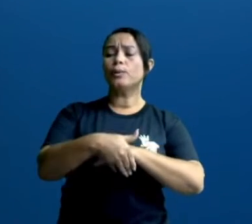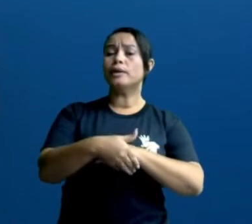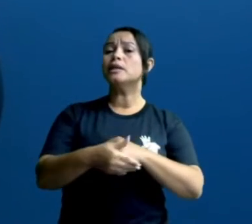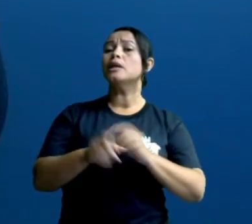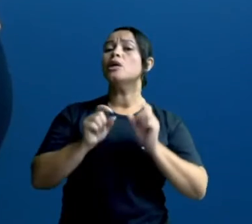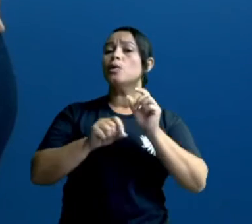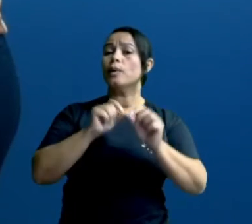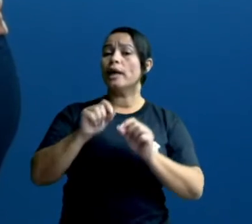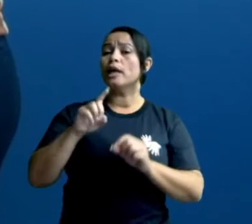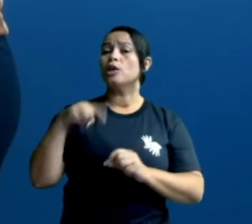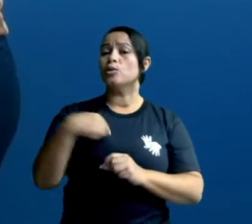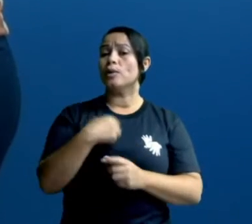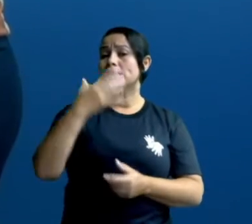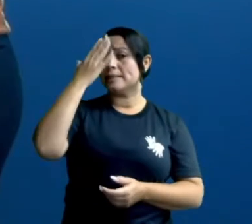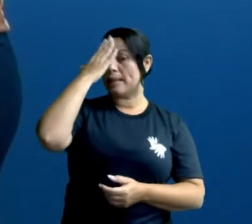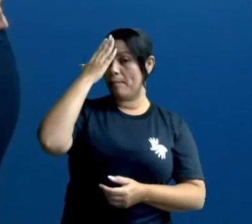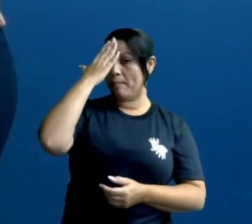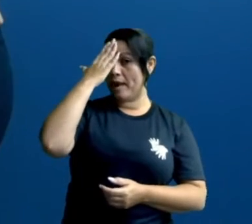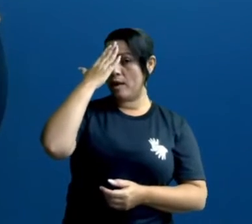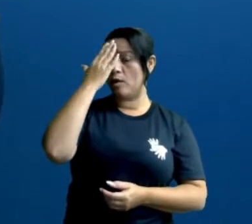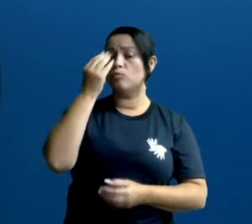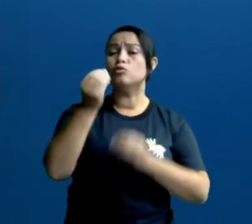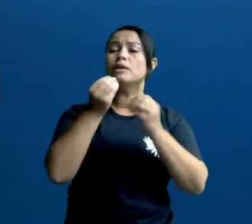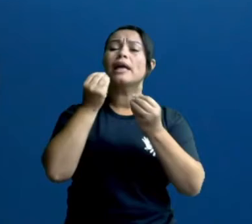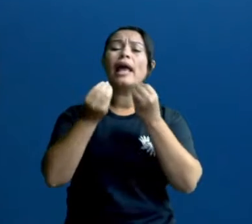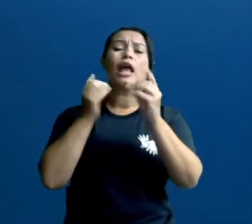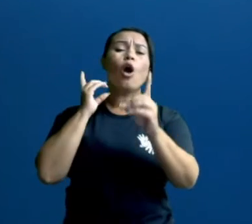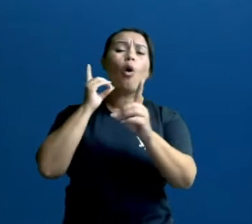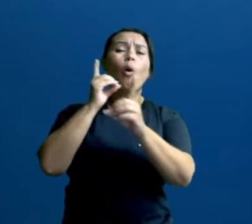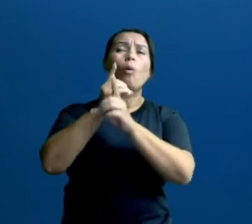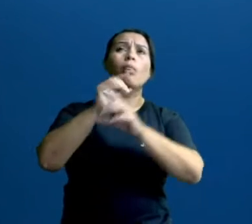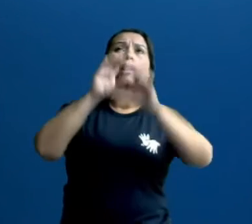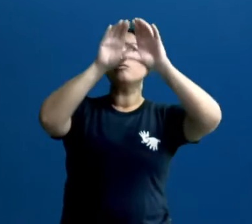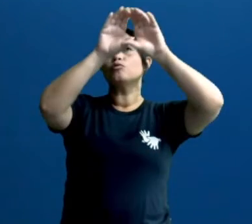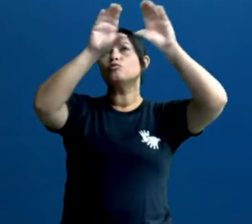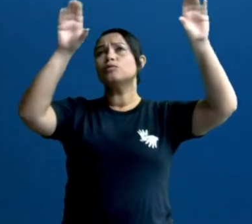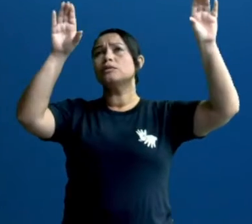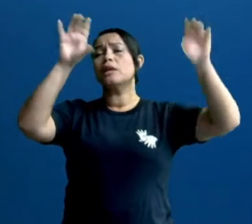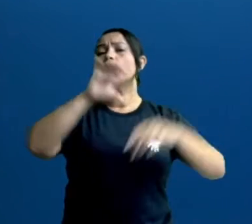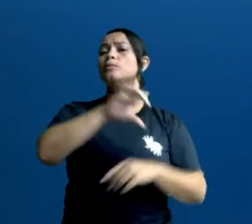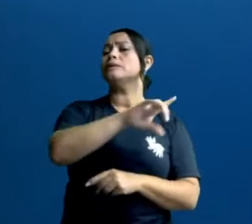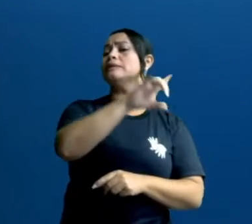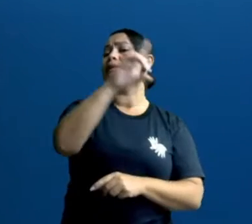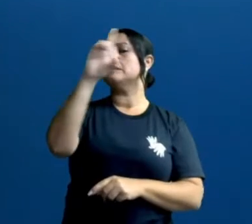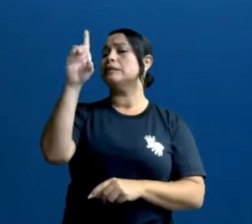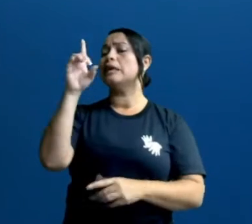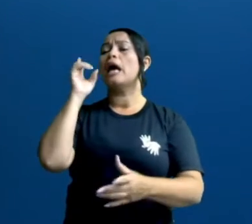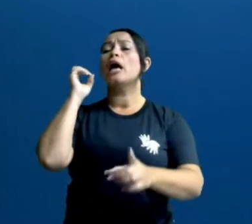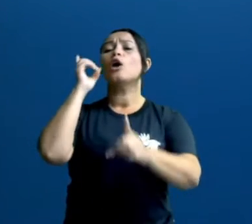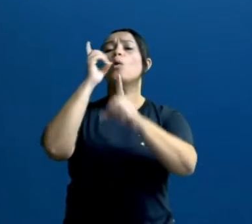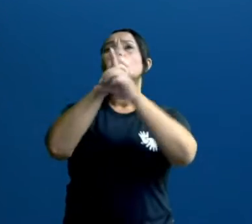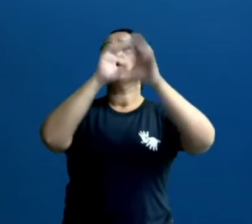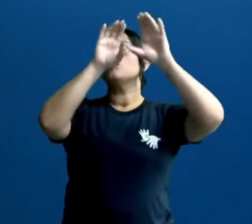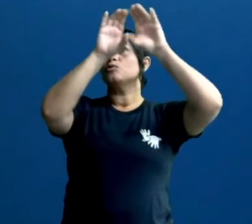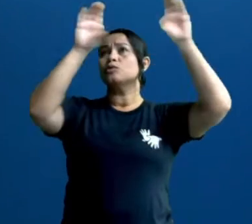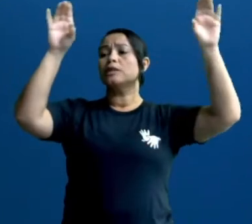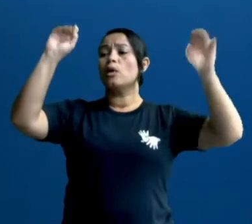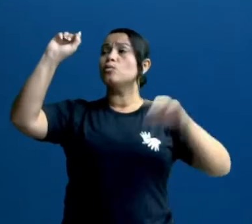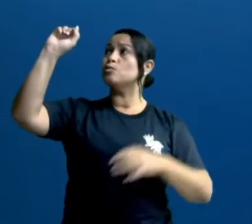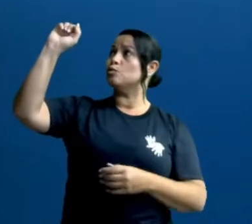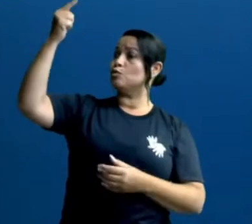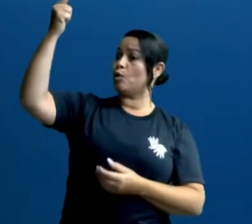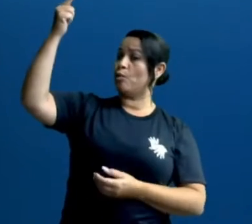e para isso nós precisamos saber o que é que nós encontramos no céu durante um dia nós encontramos no céu durante o dia